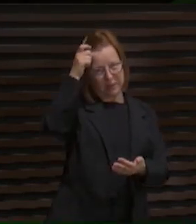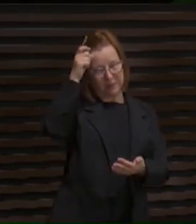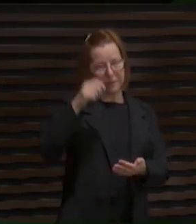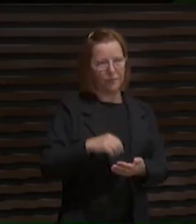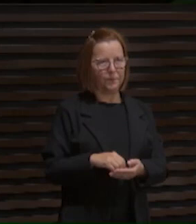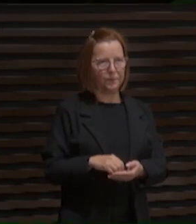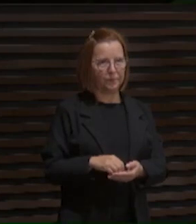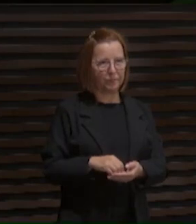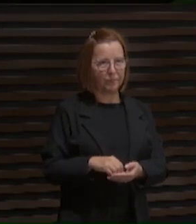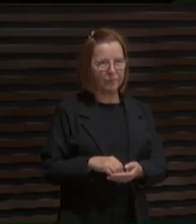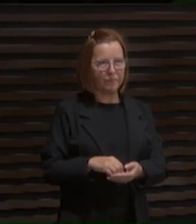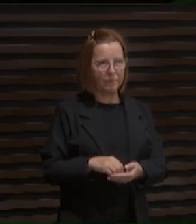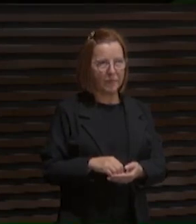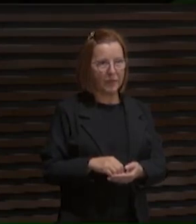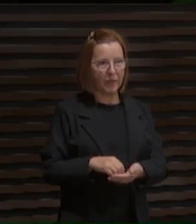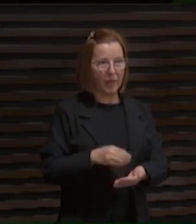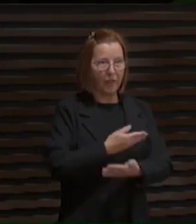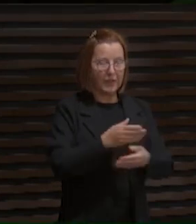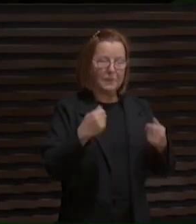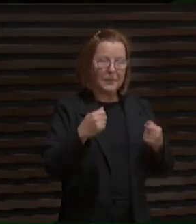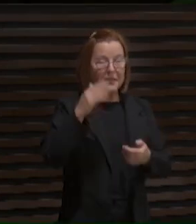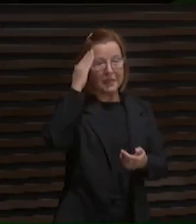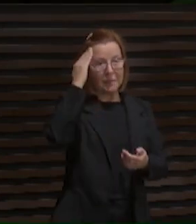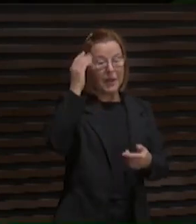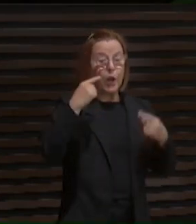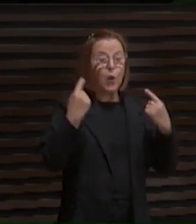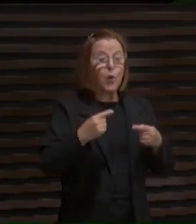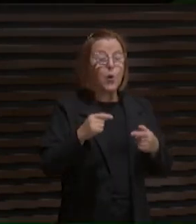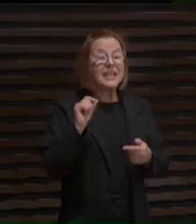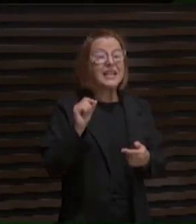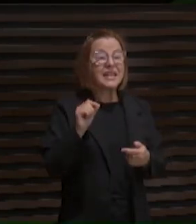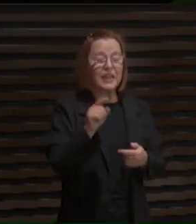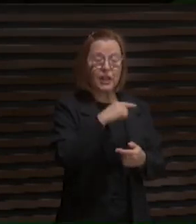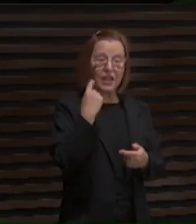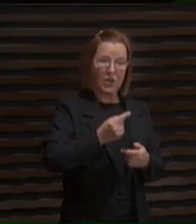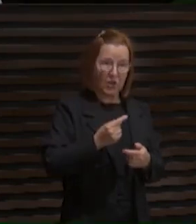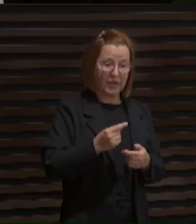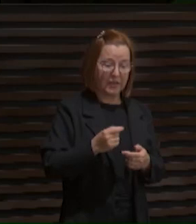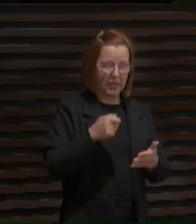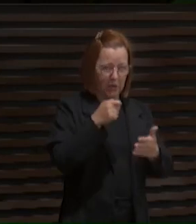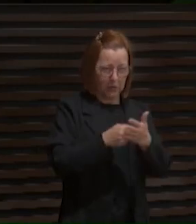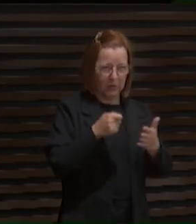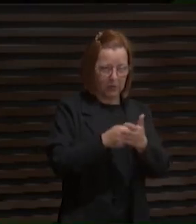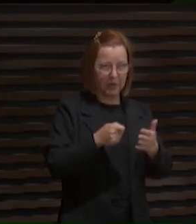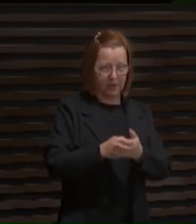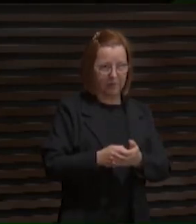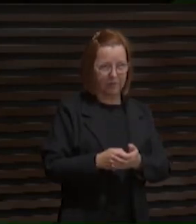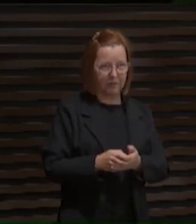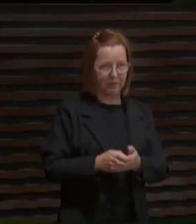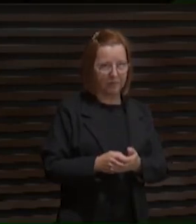Saibam contra quem nós estamos lutando. Saibam a força dele, saibam a inteligência